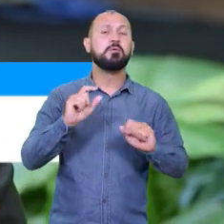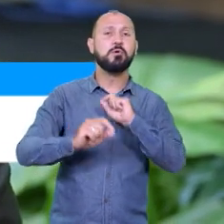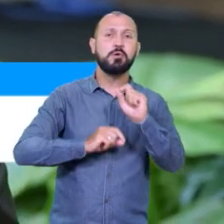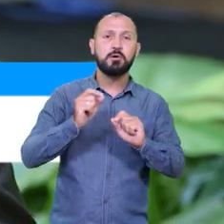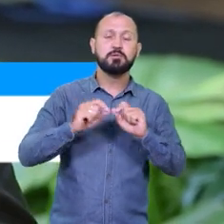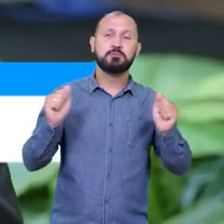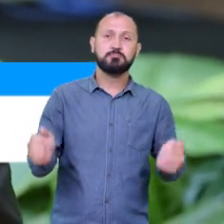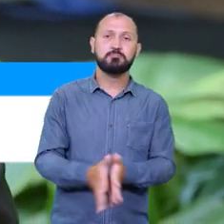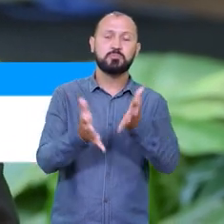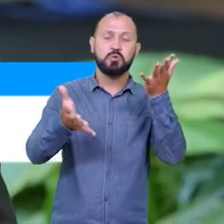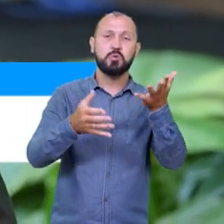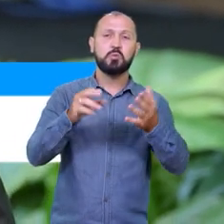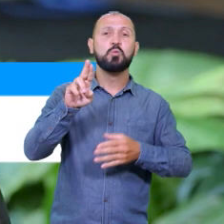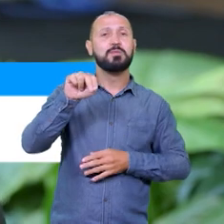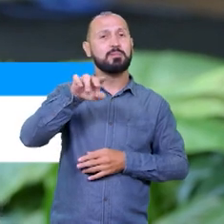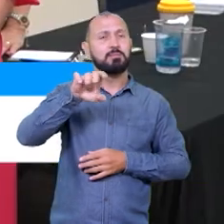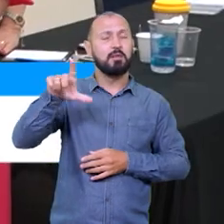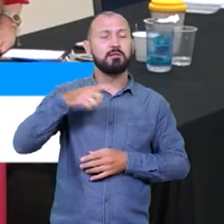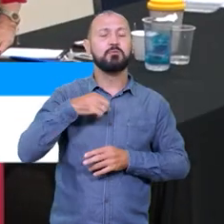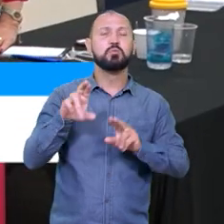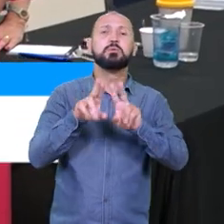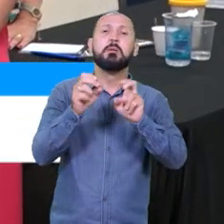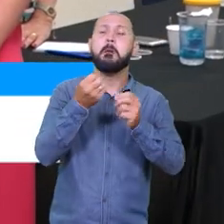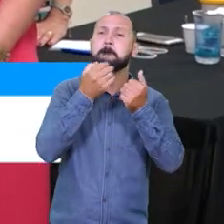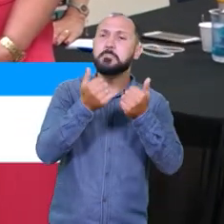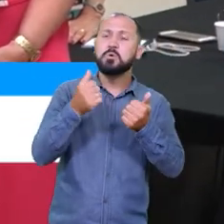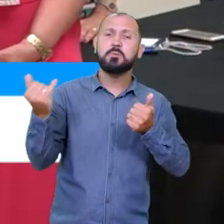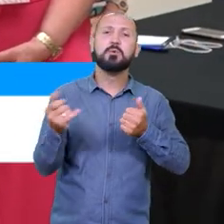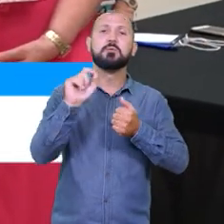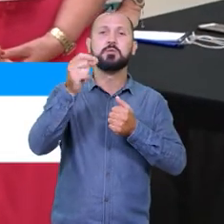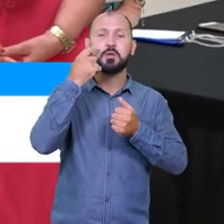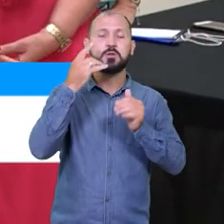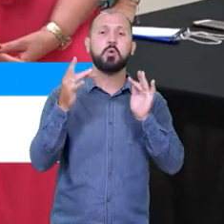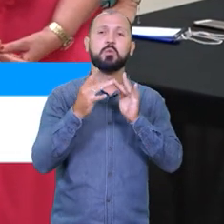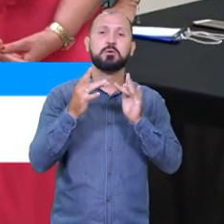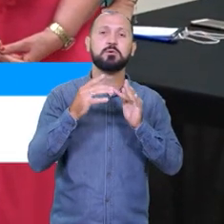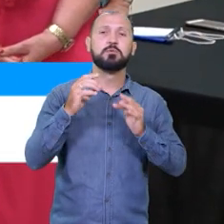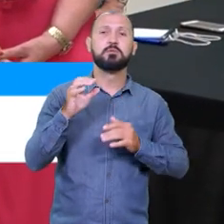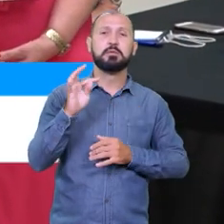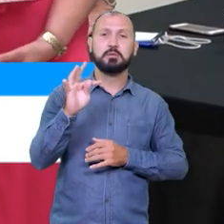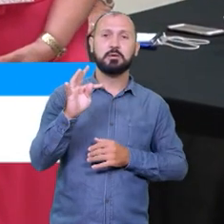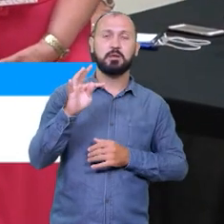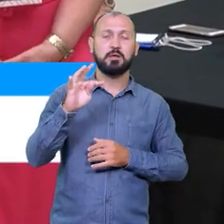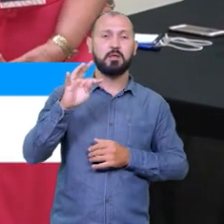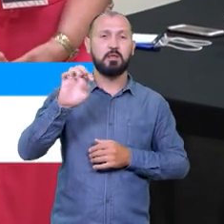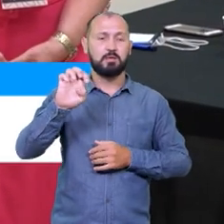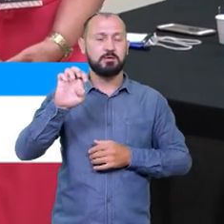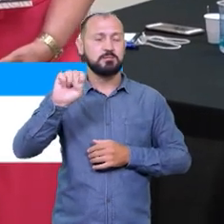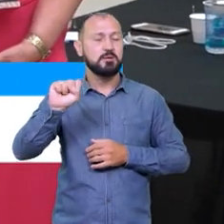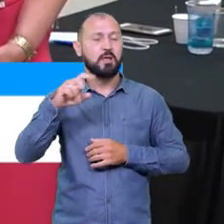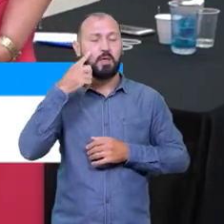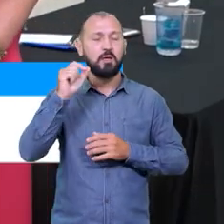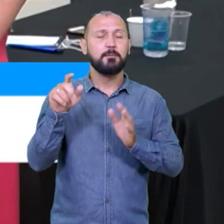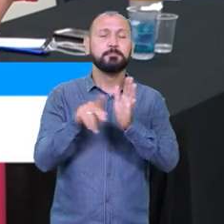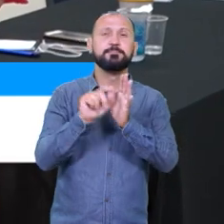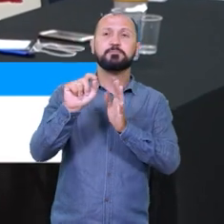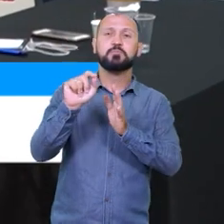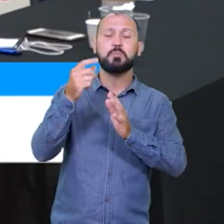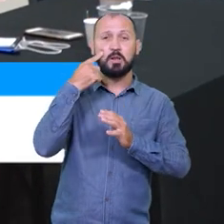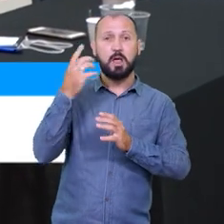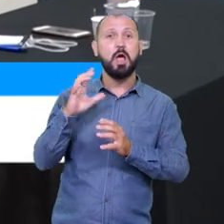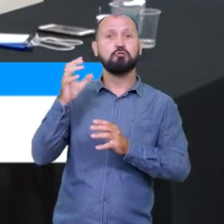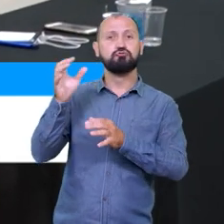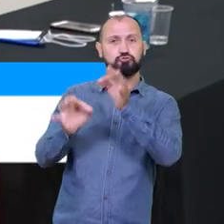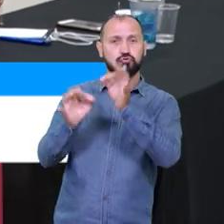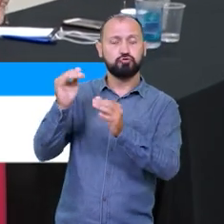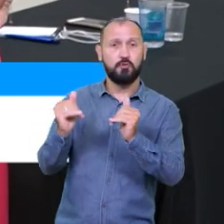dever cumprido pela nossa gloriosa do nada eu não tivemos paus importante como acesso ao TSE ao Supremo